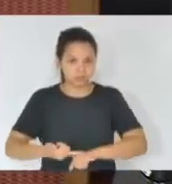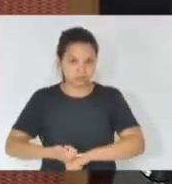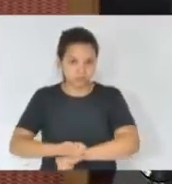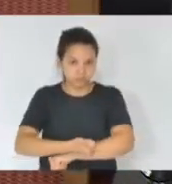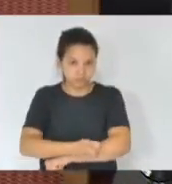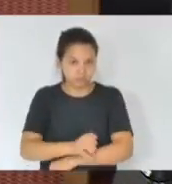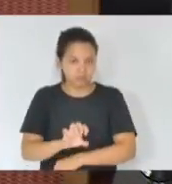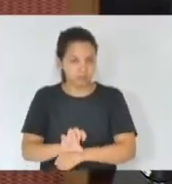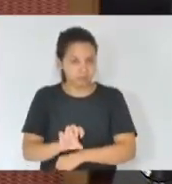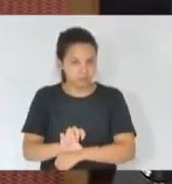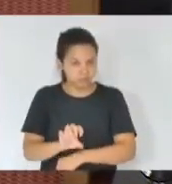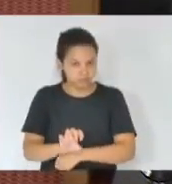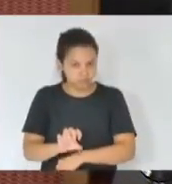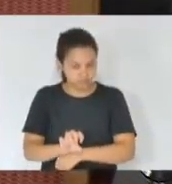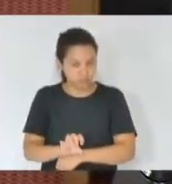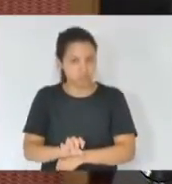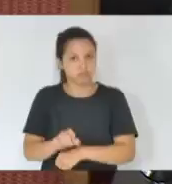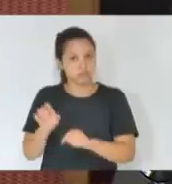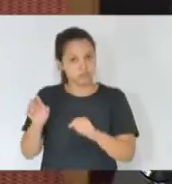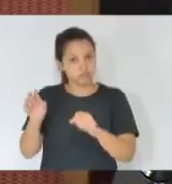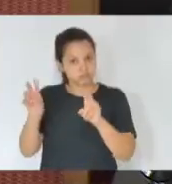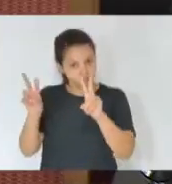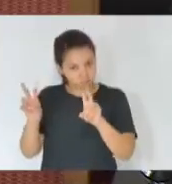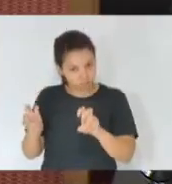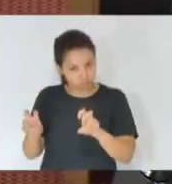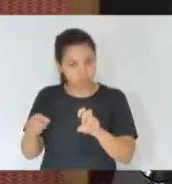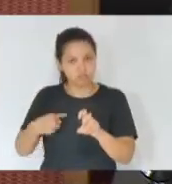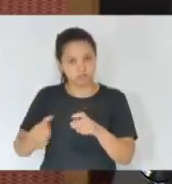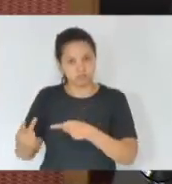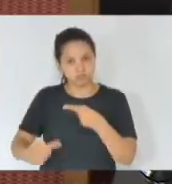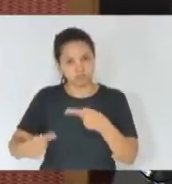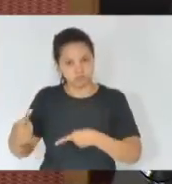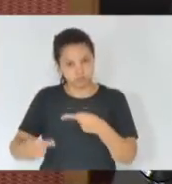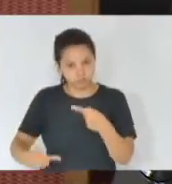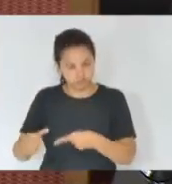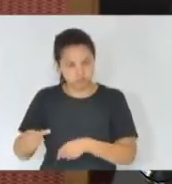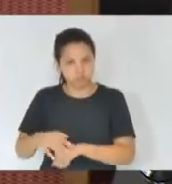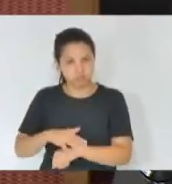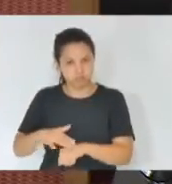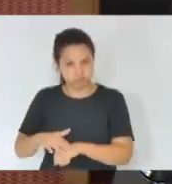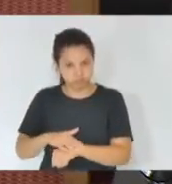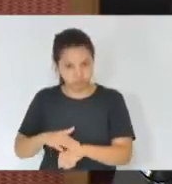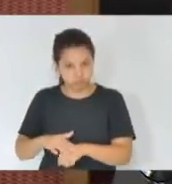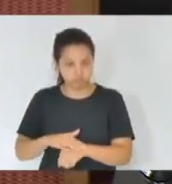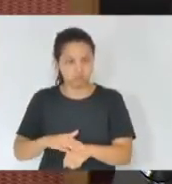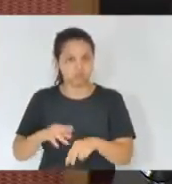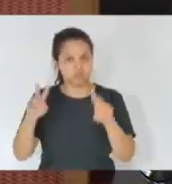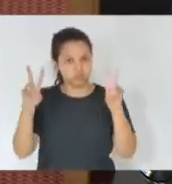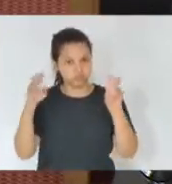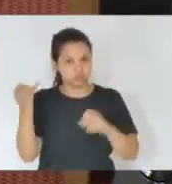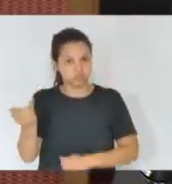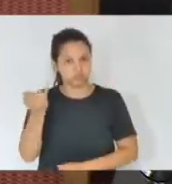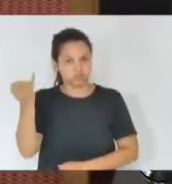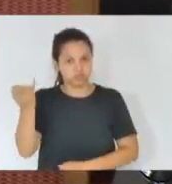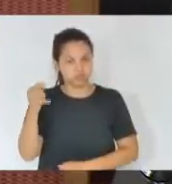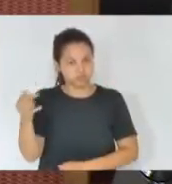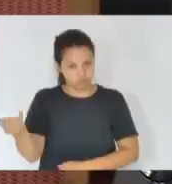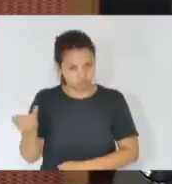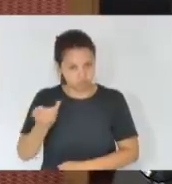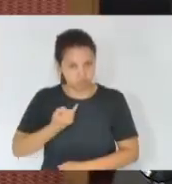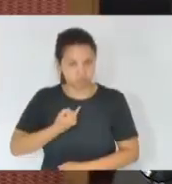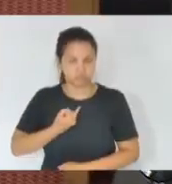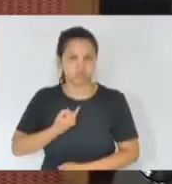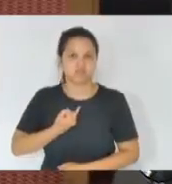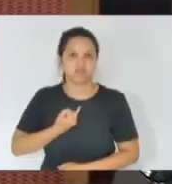tocamos nesse assunto, que é uma pauta presente, e ele me assegurou que no próximo mês